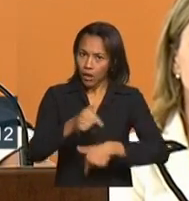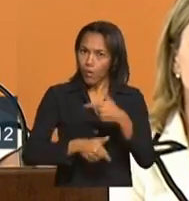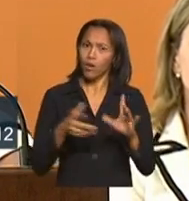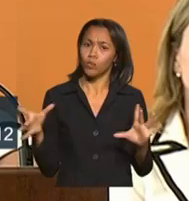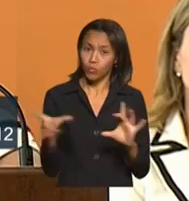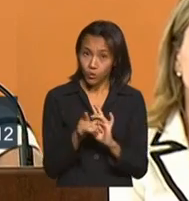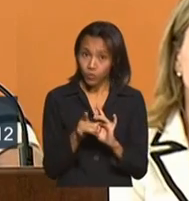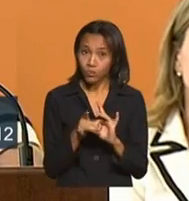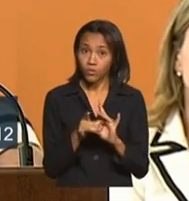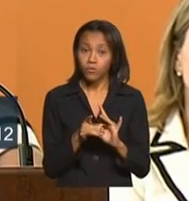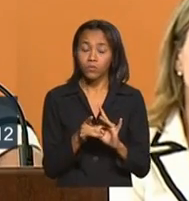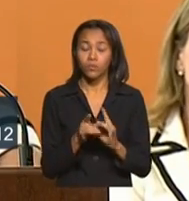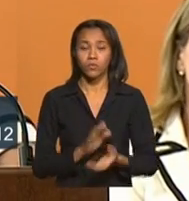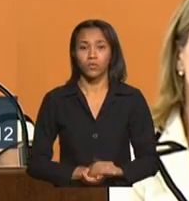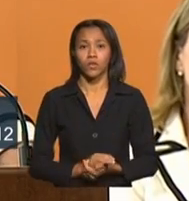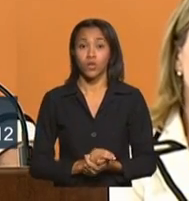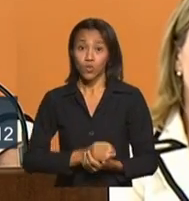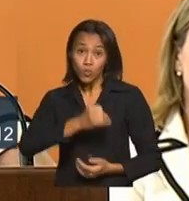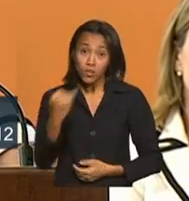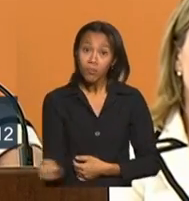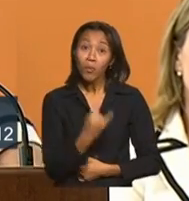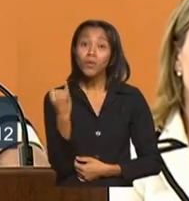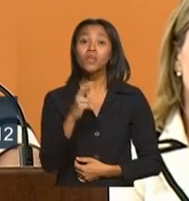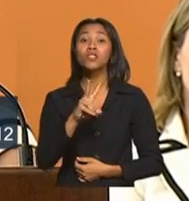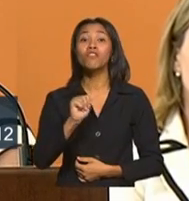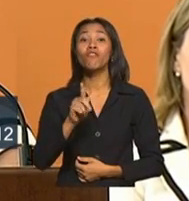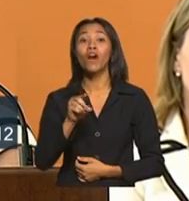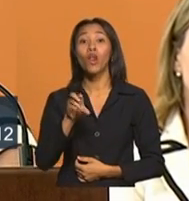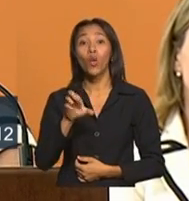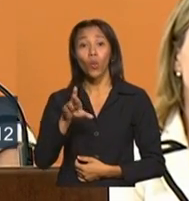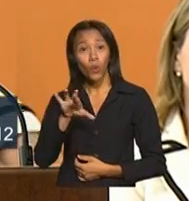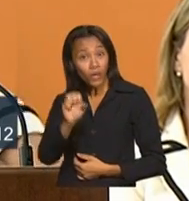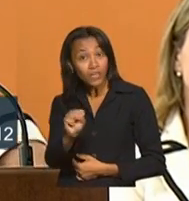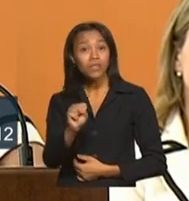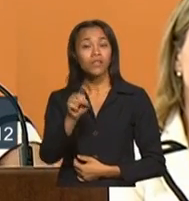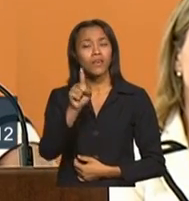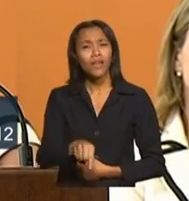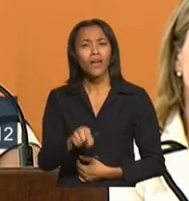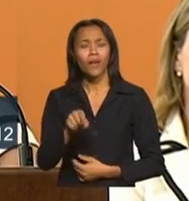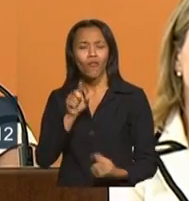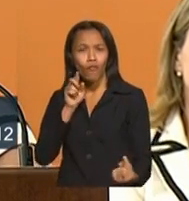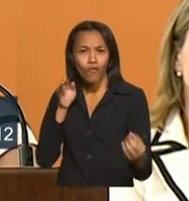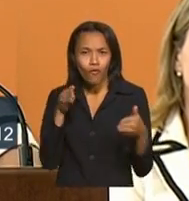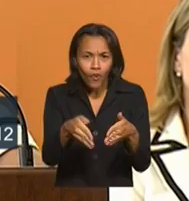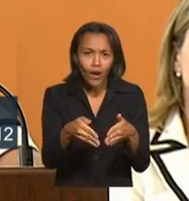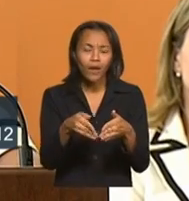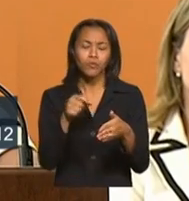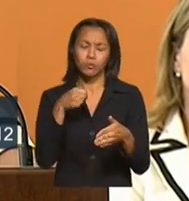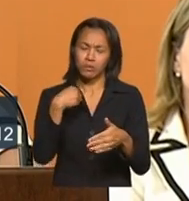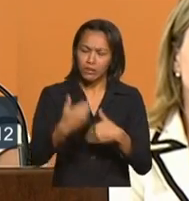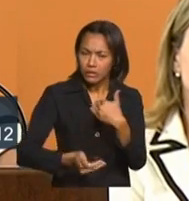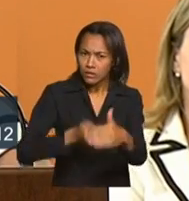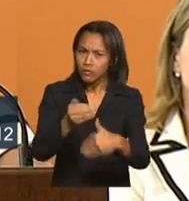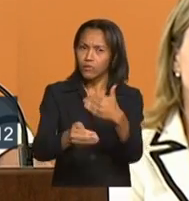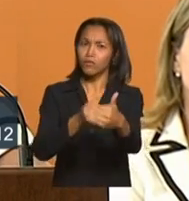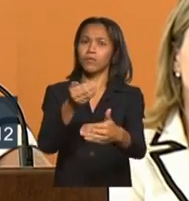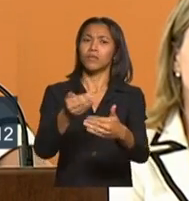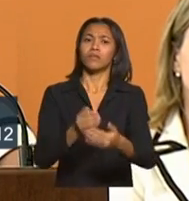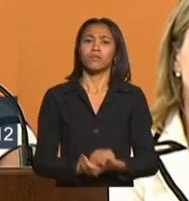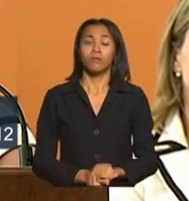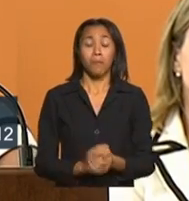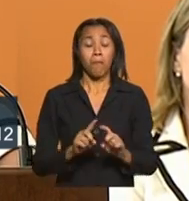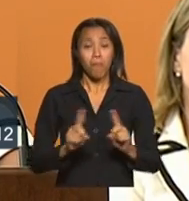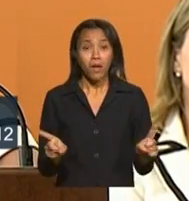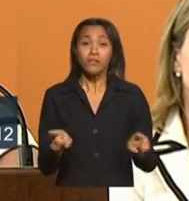os importantes valores que são aqueles ligados à evolução, ao progresso,